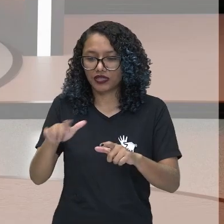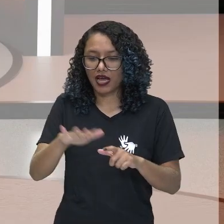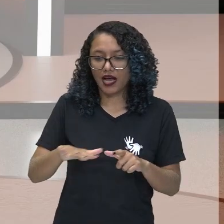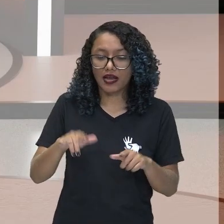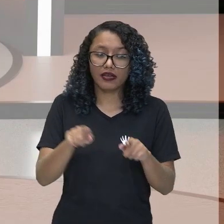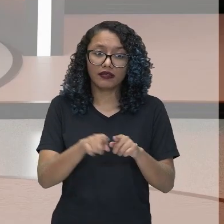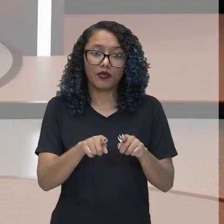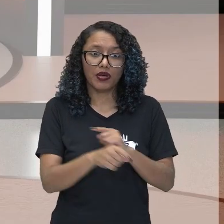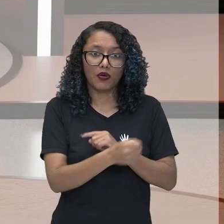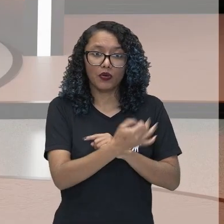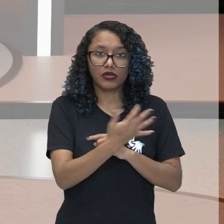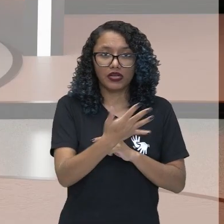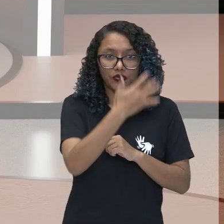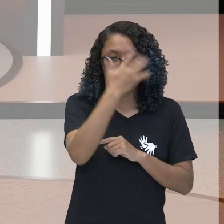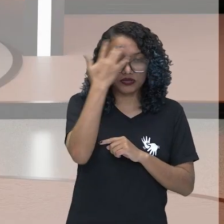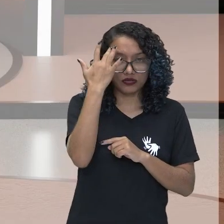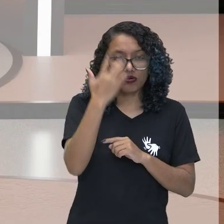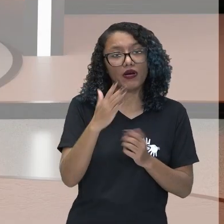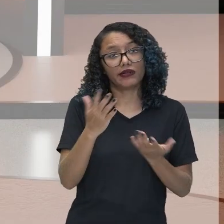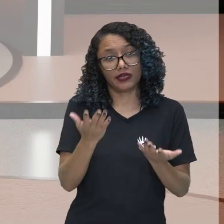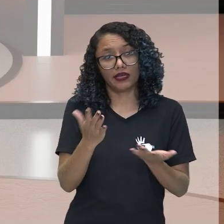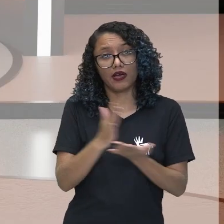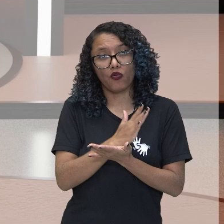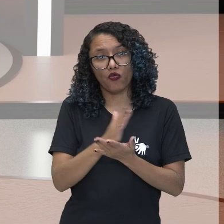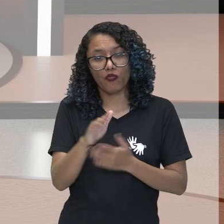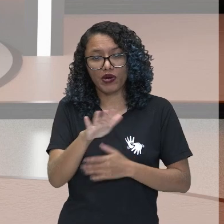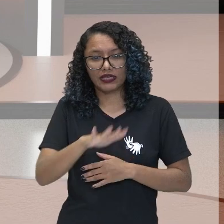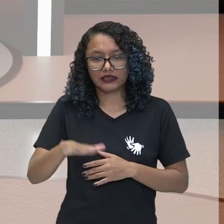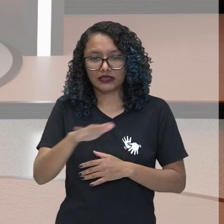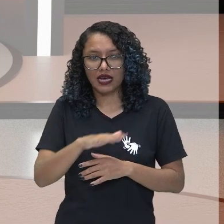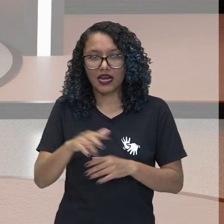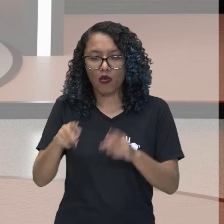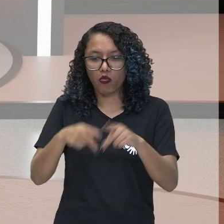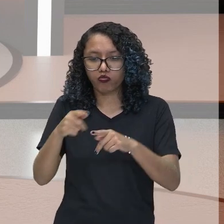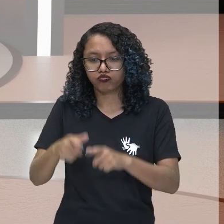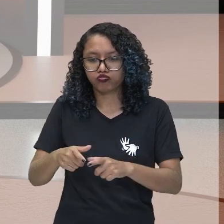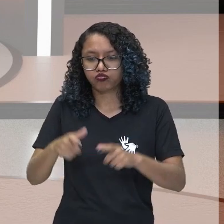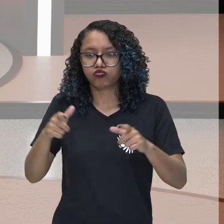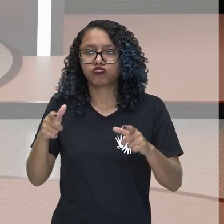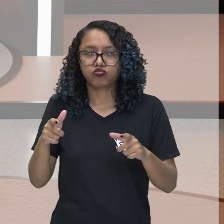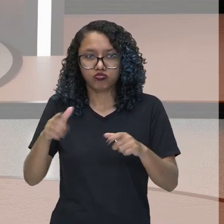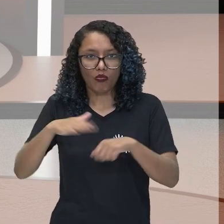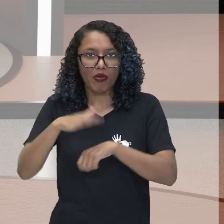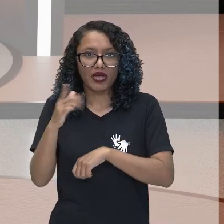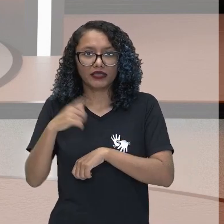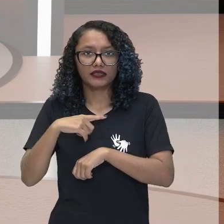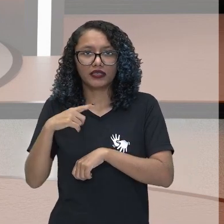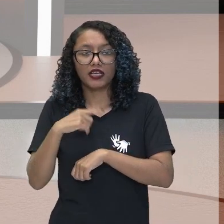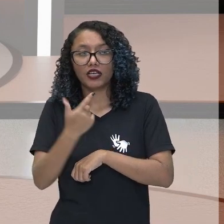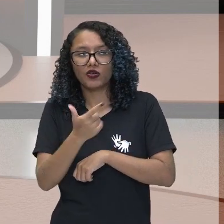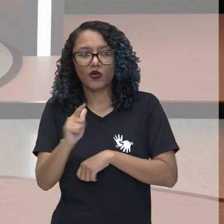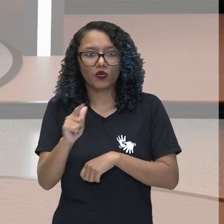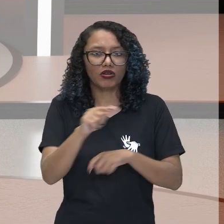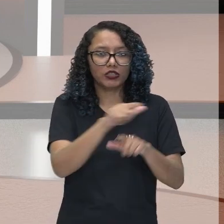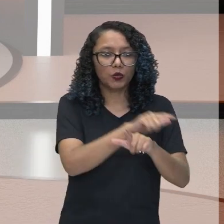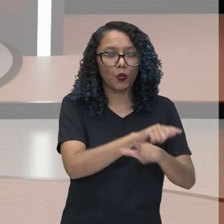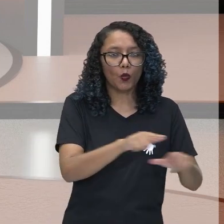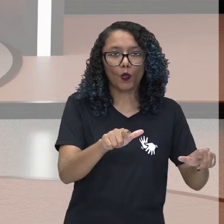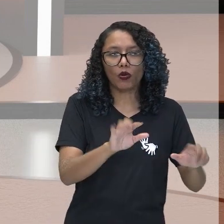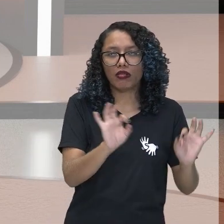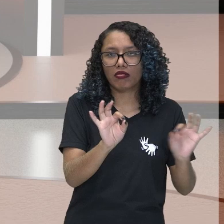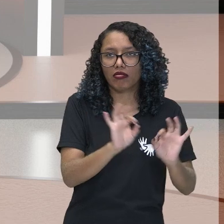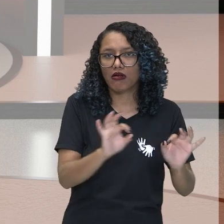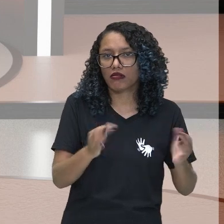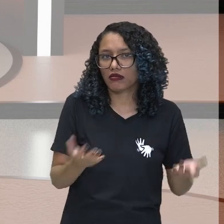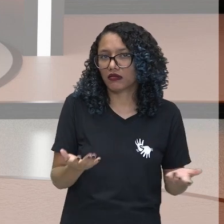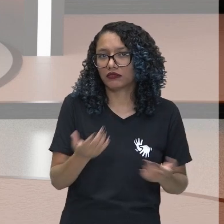região ela vai estar bastante habitada e outras vai ocorrer esse vazio demográfico. E essas características, como